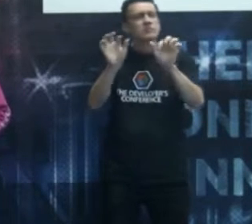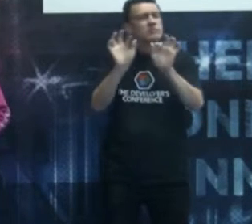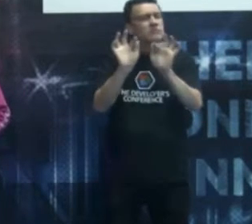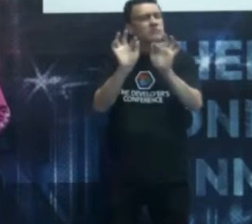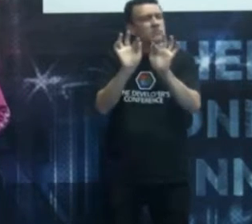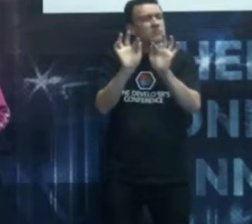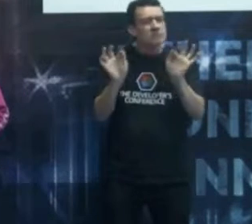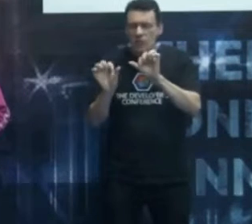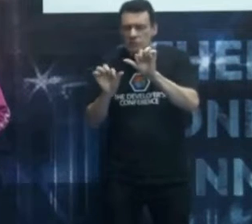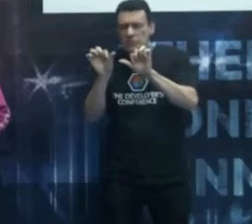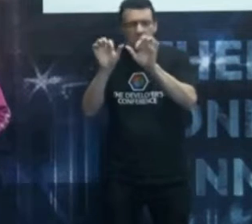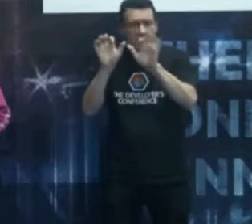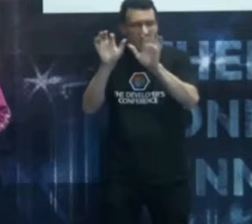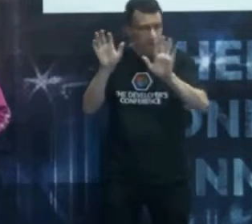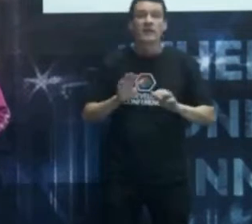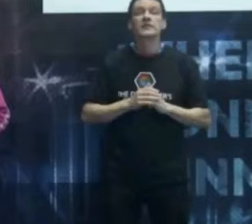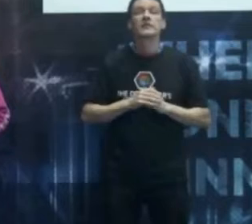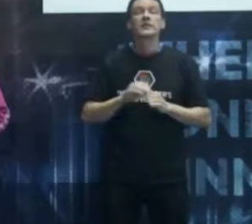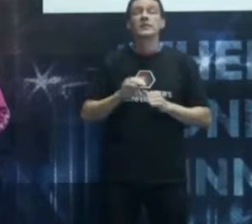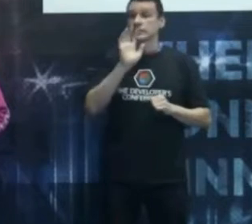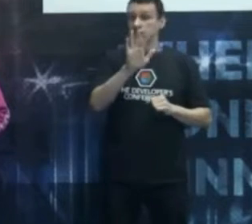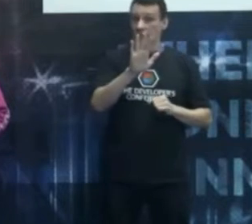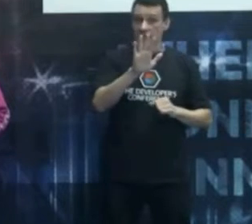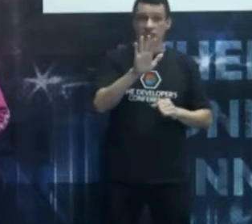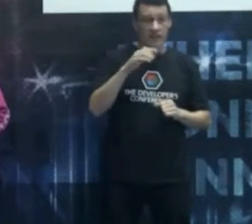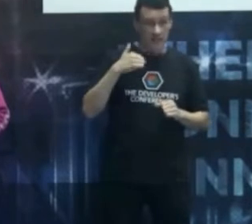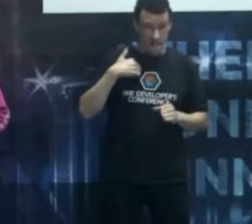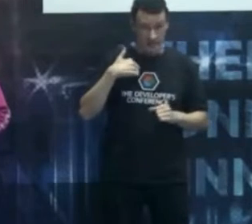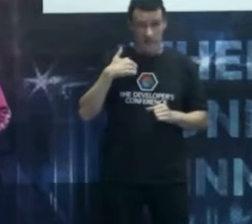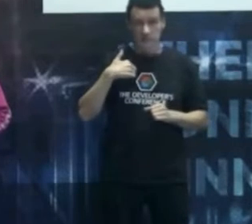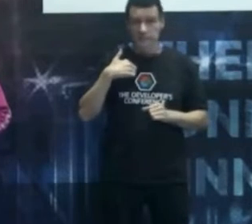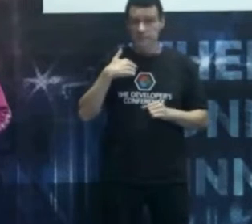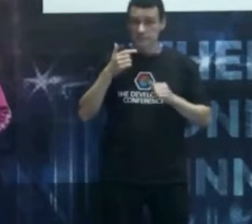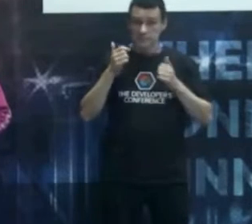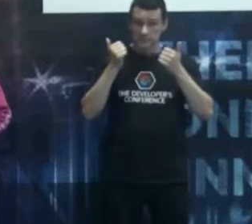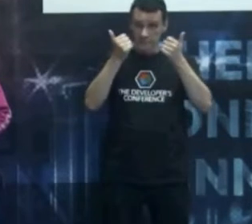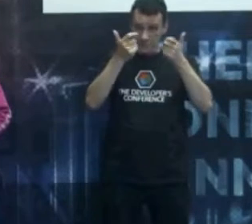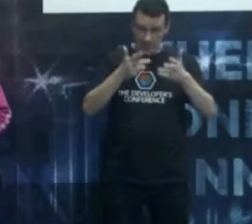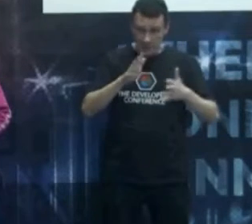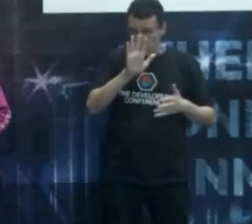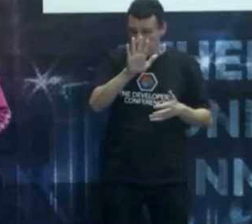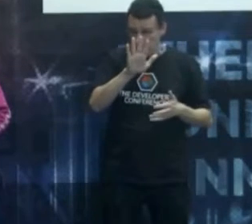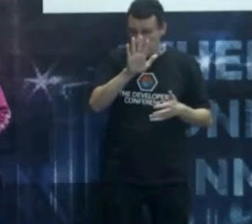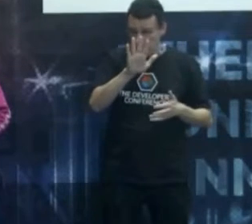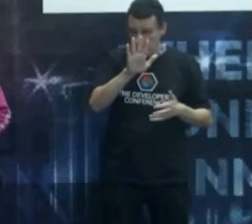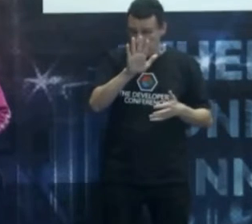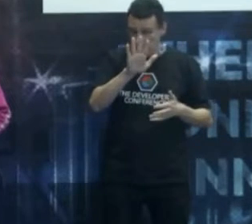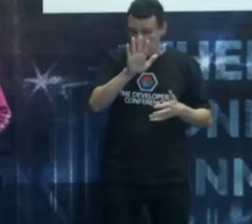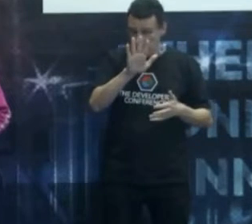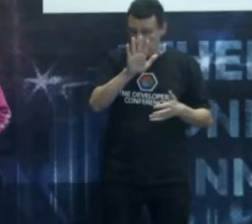uma coisa, um aspecto assim muito importante que em todas as empresas que eu passei, eu precisei para